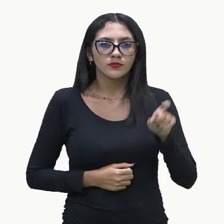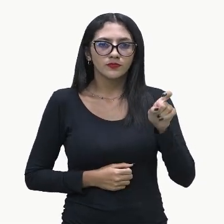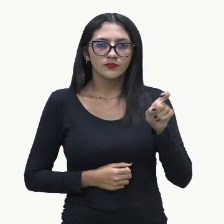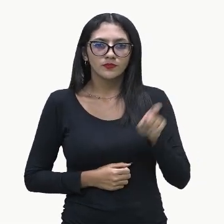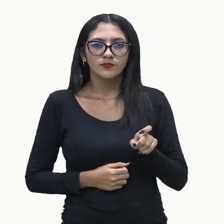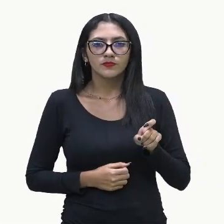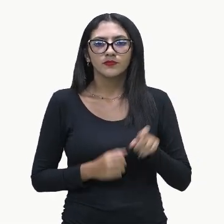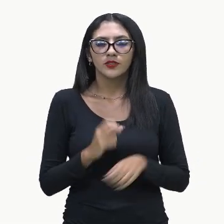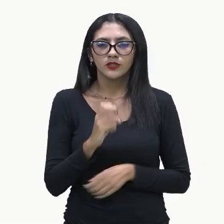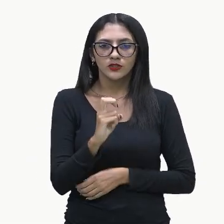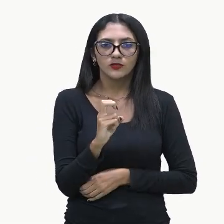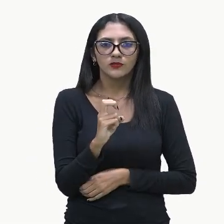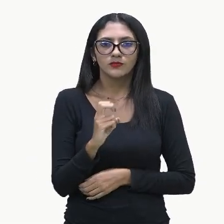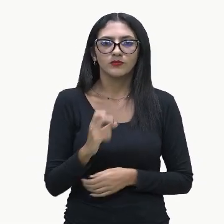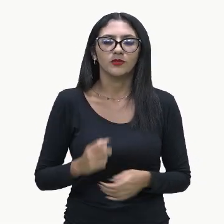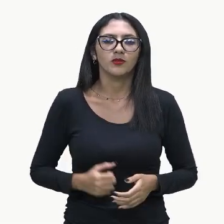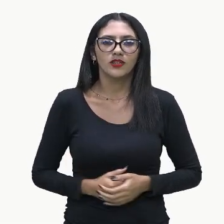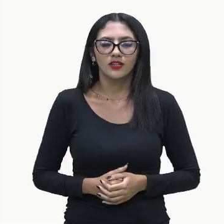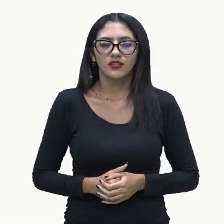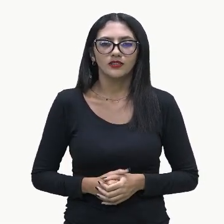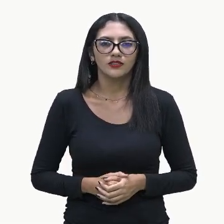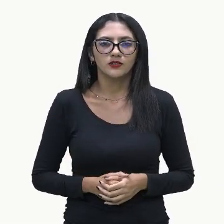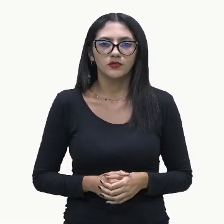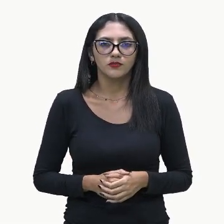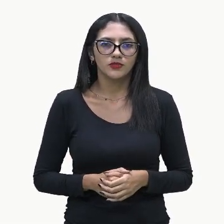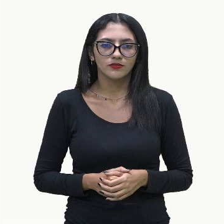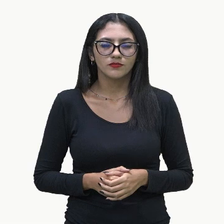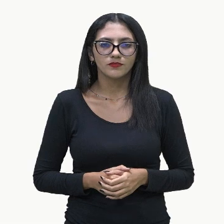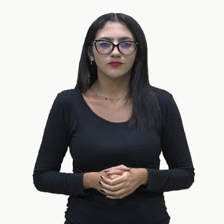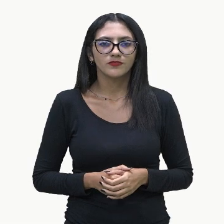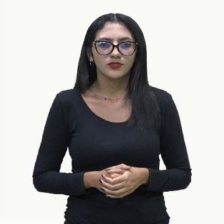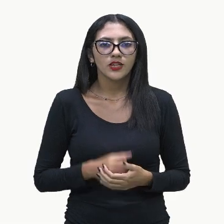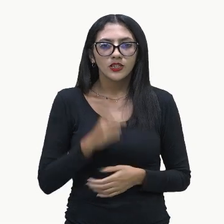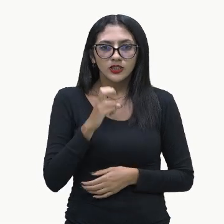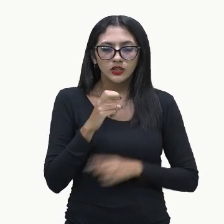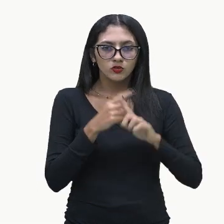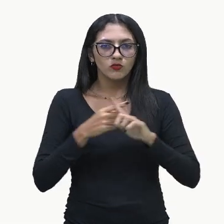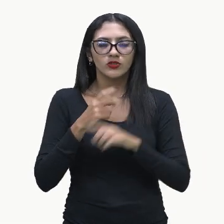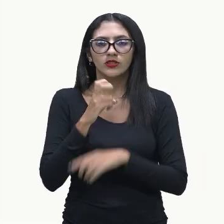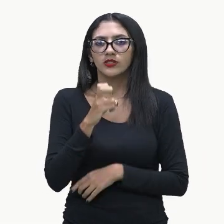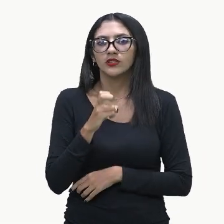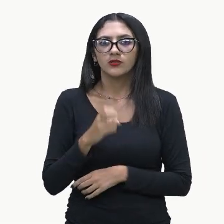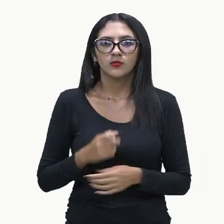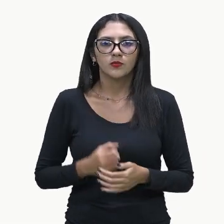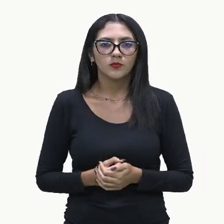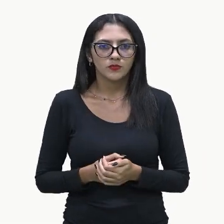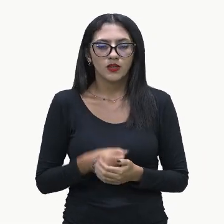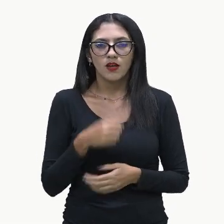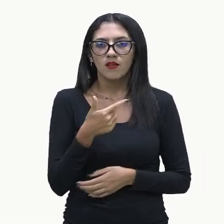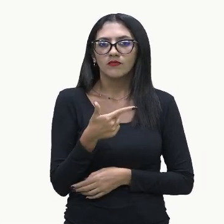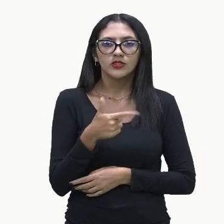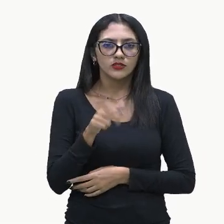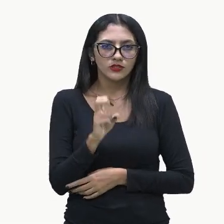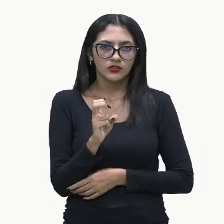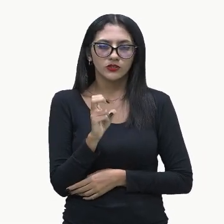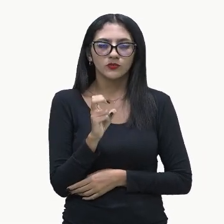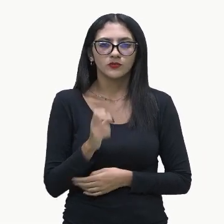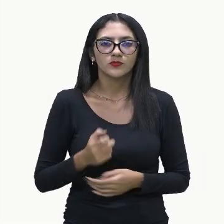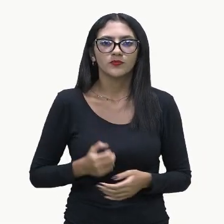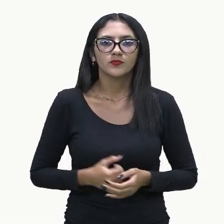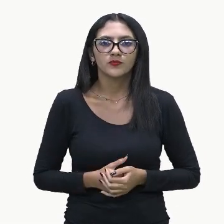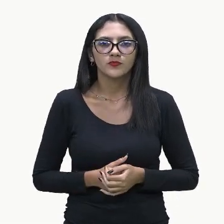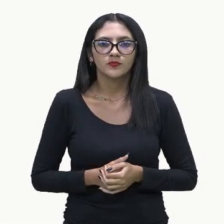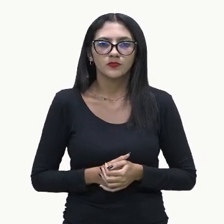a 5. Por quê? Porque 5 vezes 5 é igual a 25. E